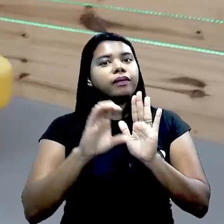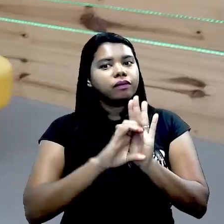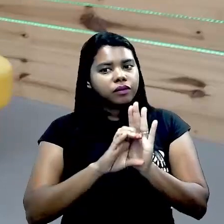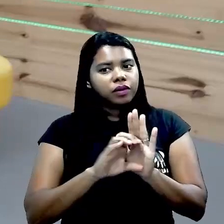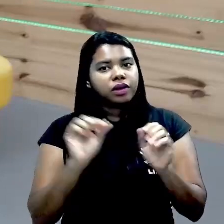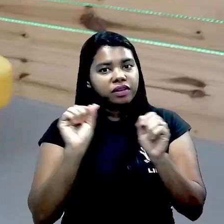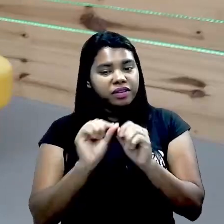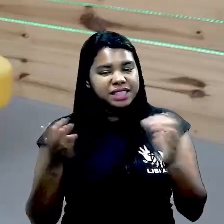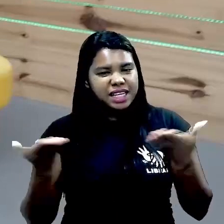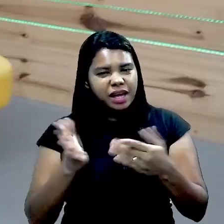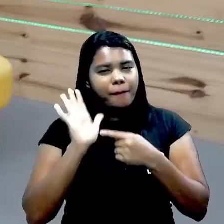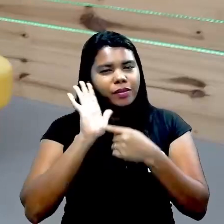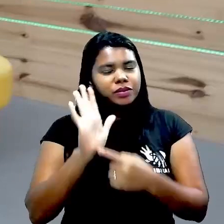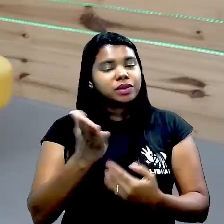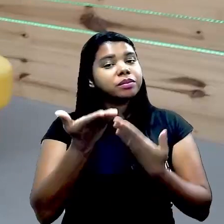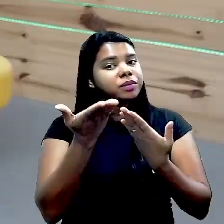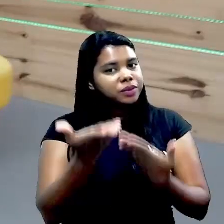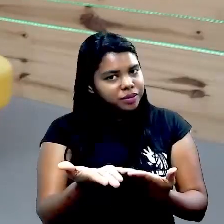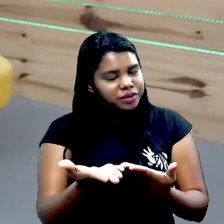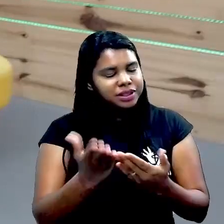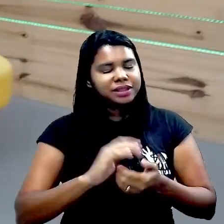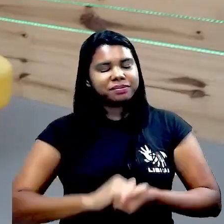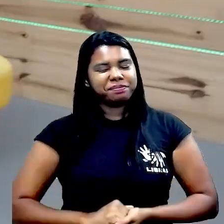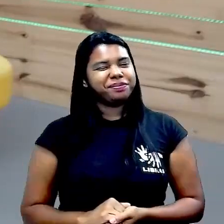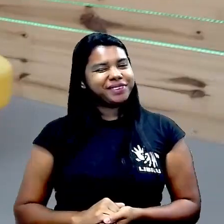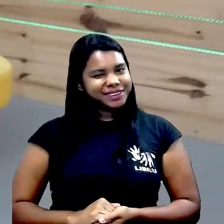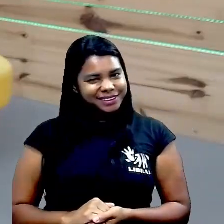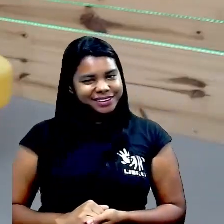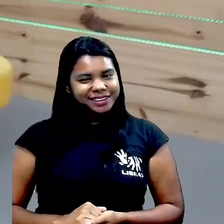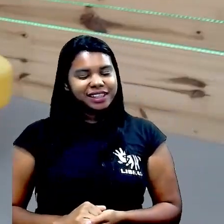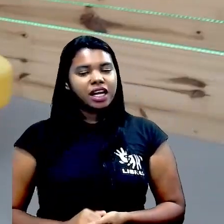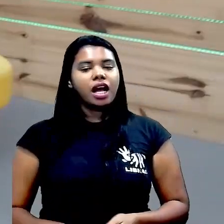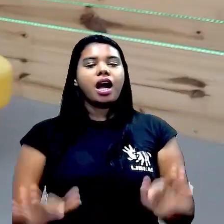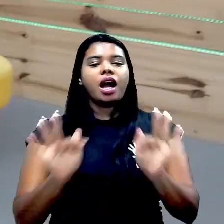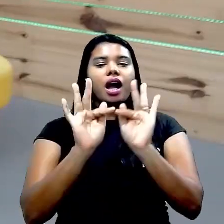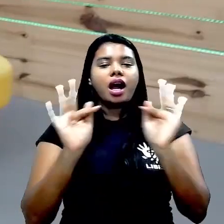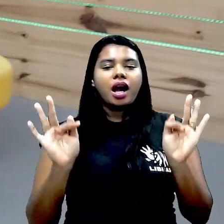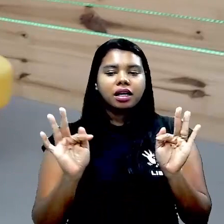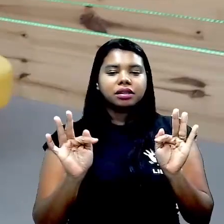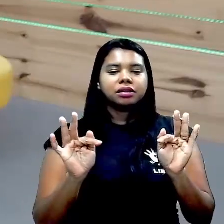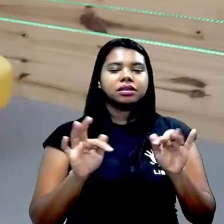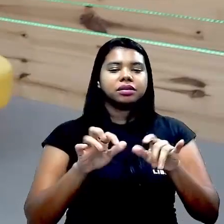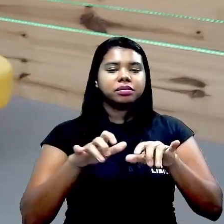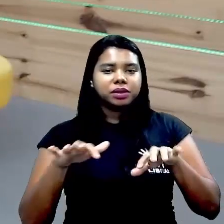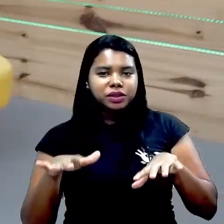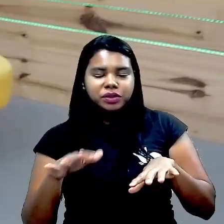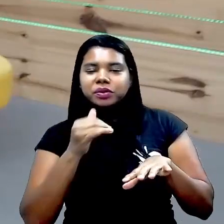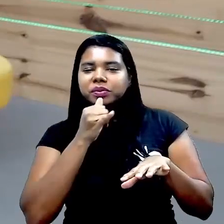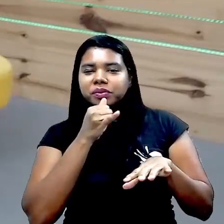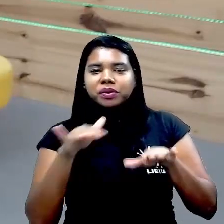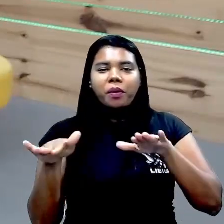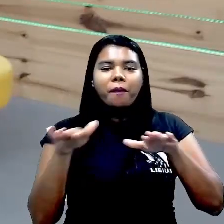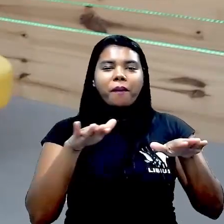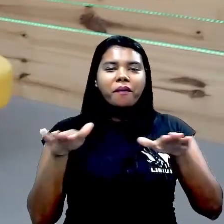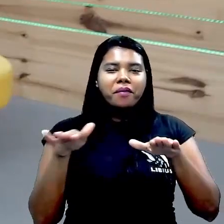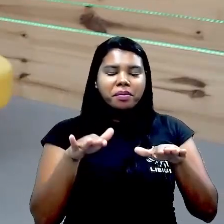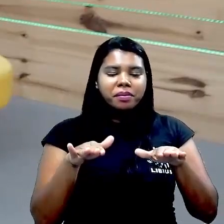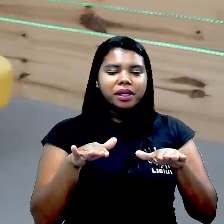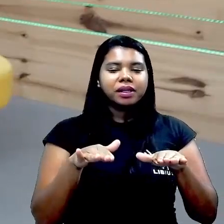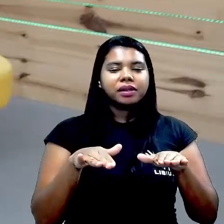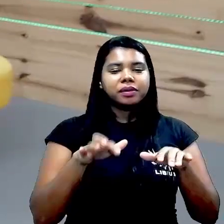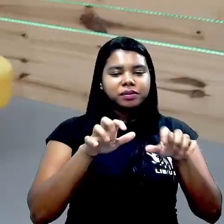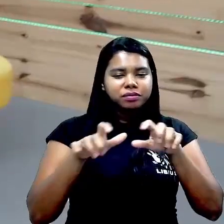agora, para mostrar para vocês, né, a função pressionando o teclado, né? Isso, eu vou fazer um movimentozinho aqui pelo